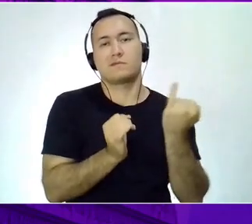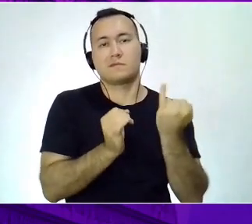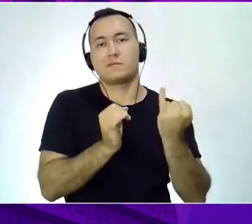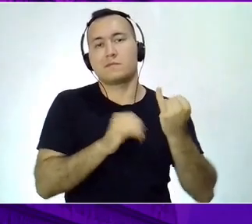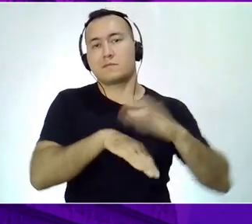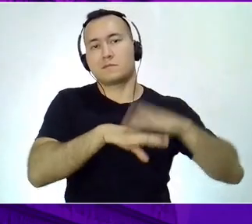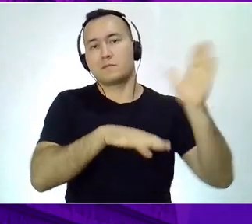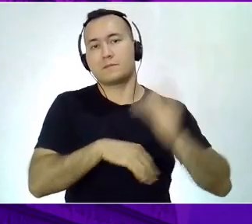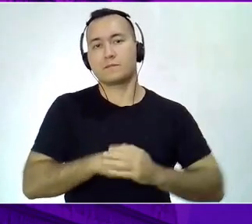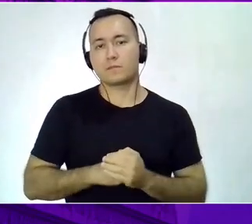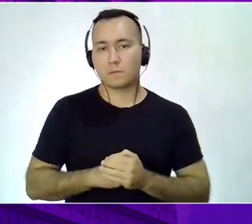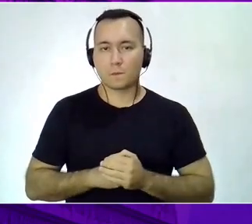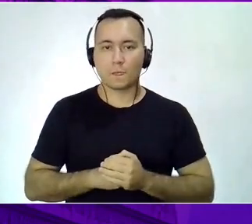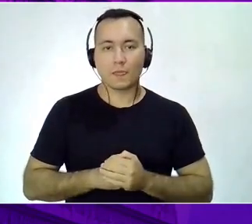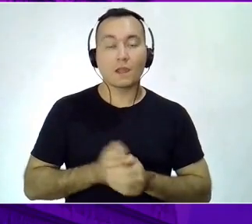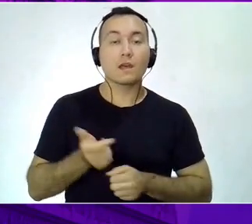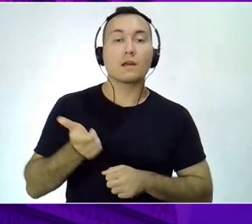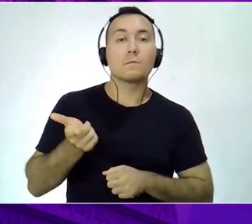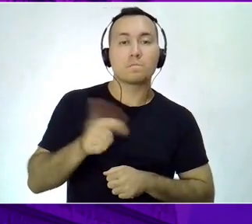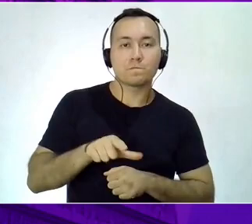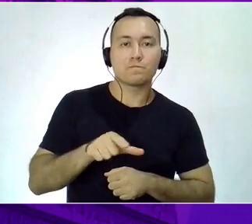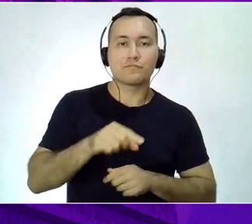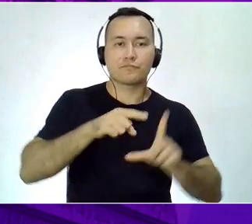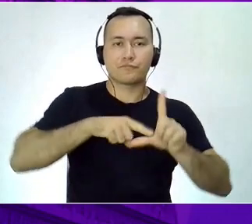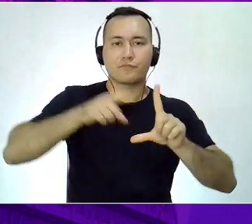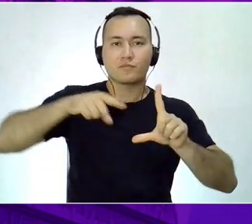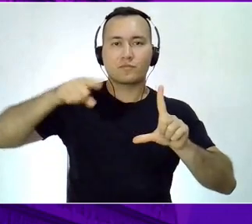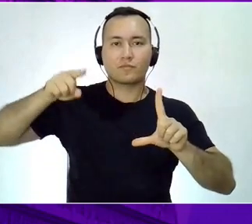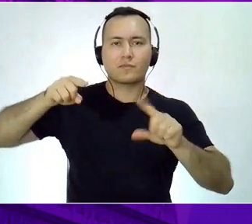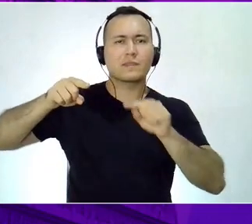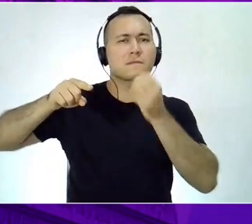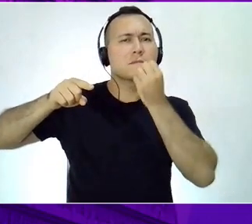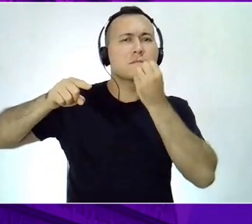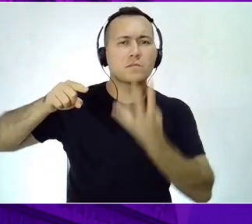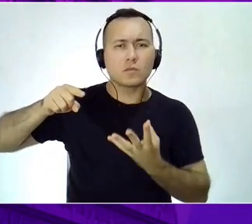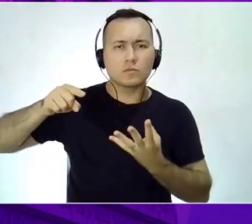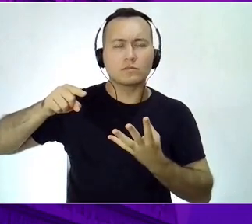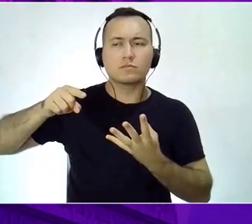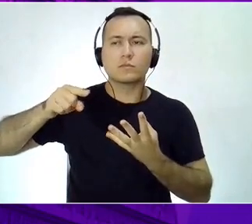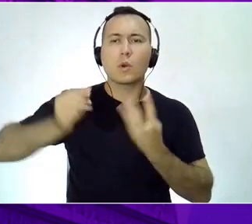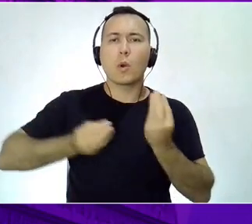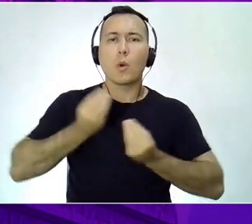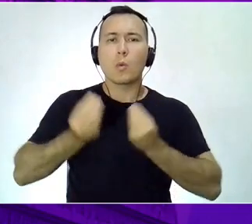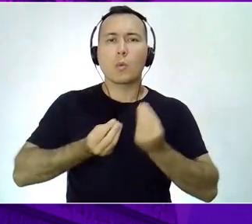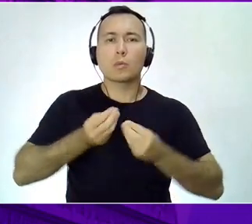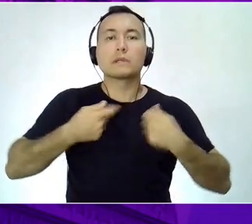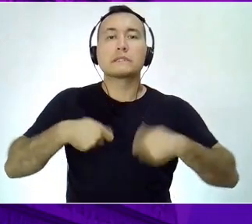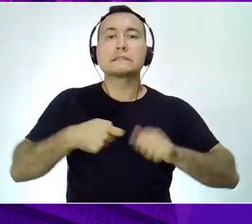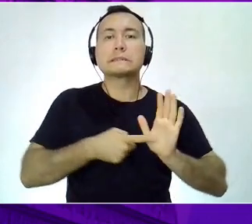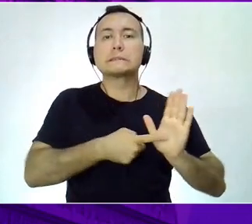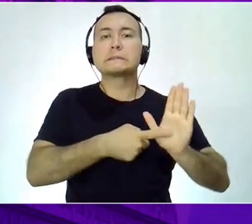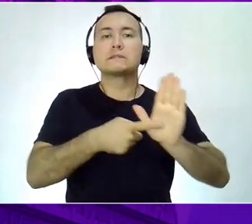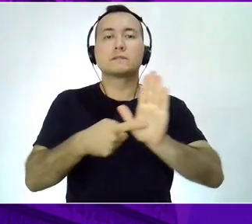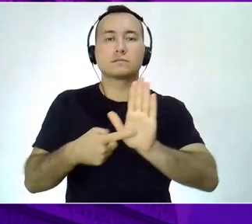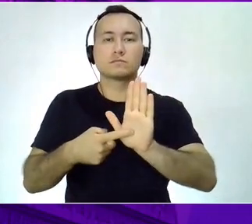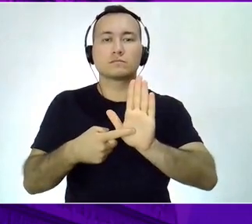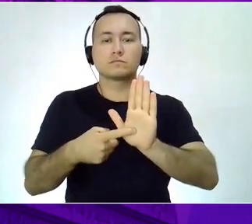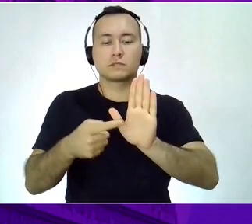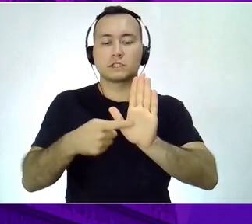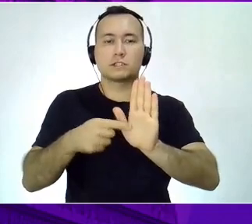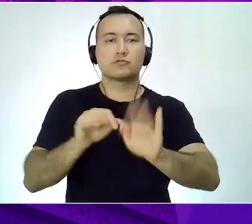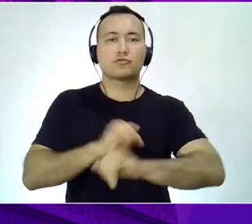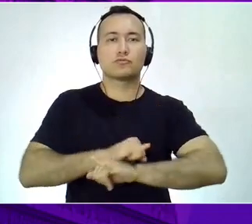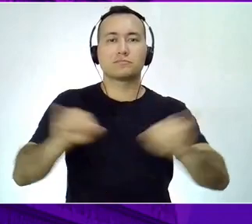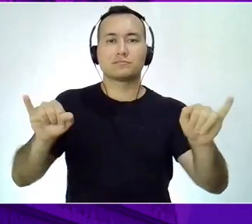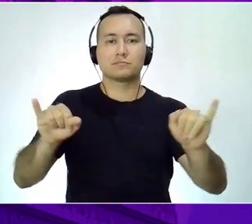outra definição do que é um bom gráfico, tá? Então, um bom gráfico, ele é a representação visual de uma mensagem. E